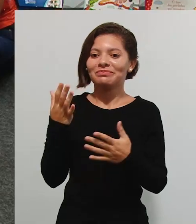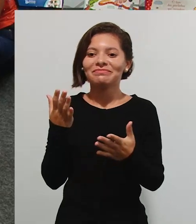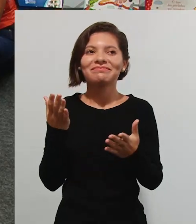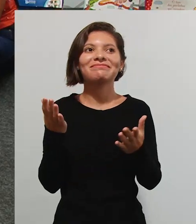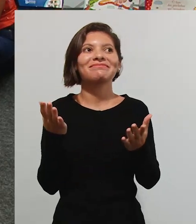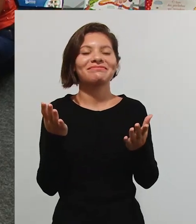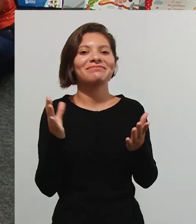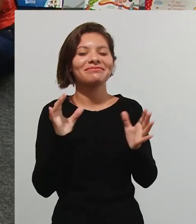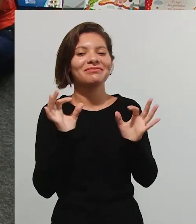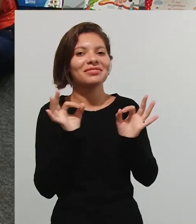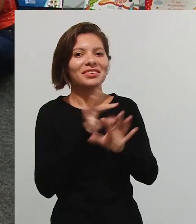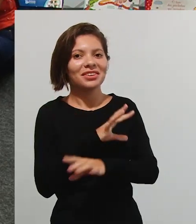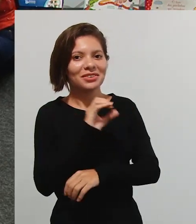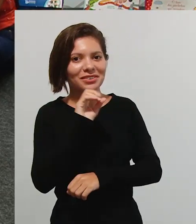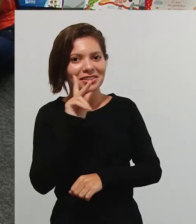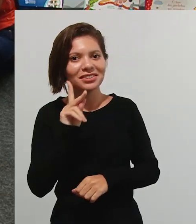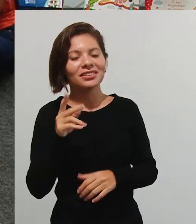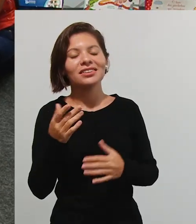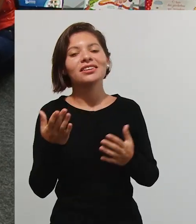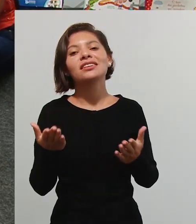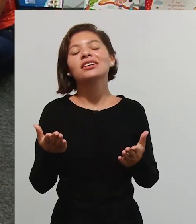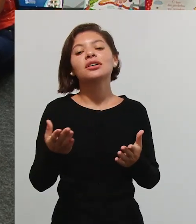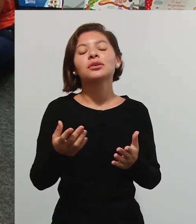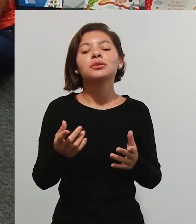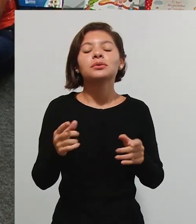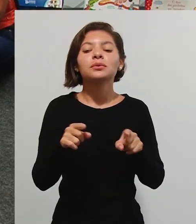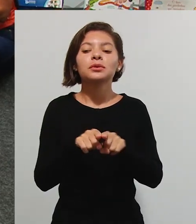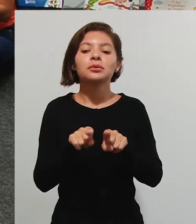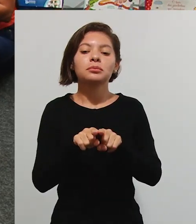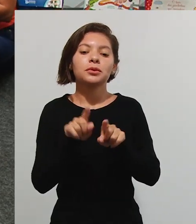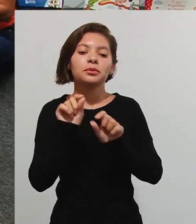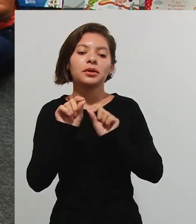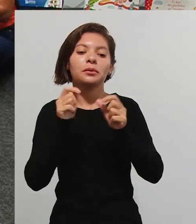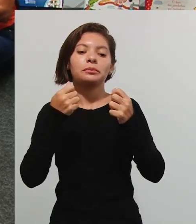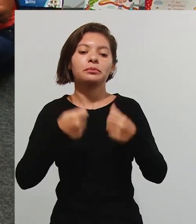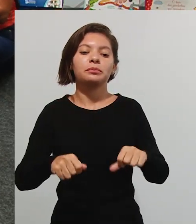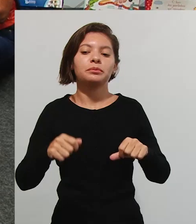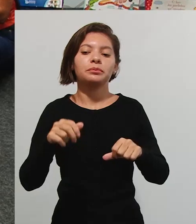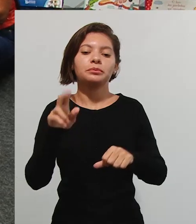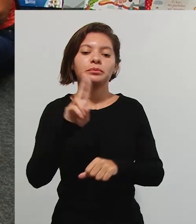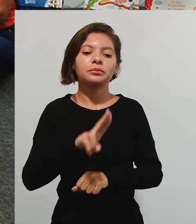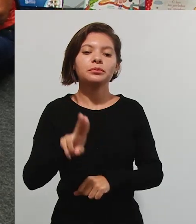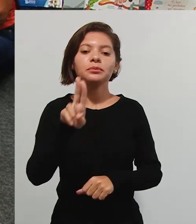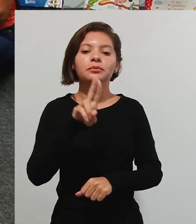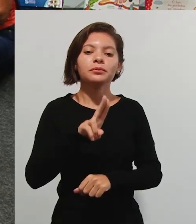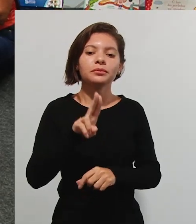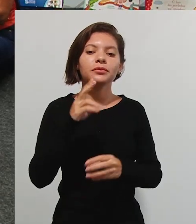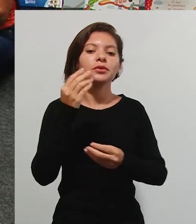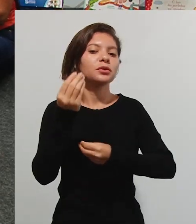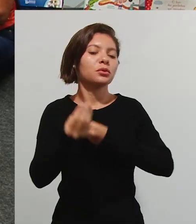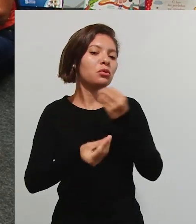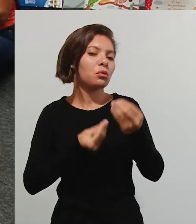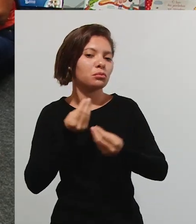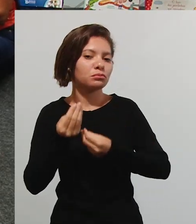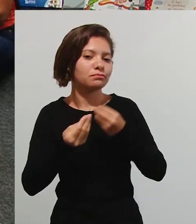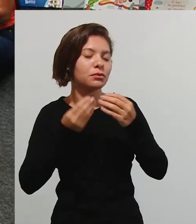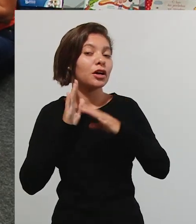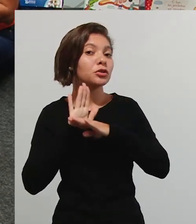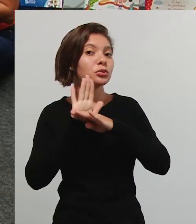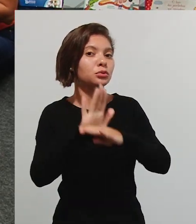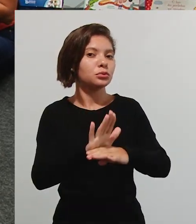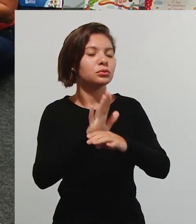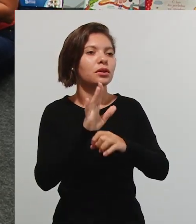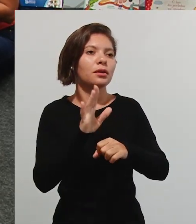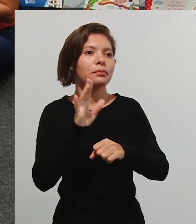Opa, vamos lá. Vamos lá. Além você pode usar a massinha, então, como um suporte da contação